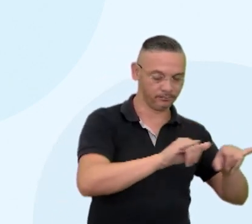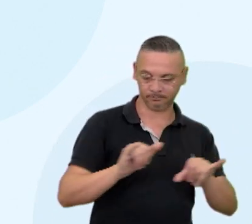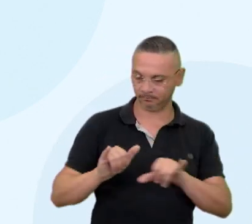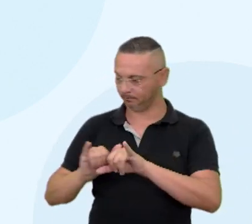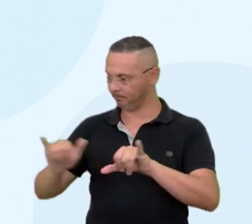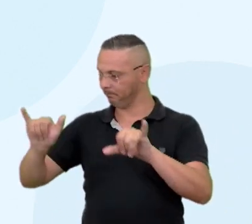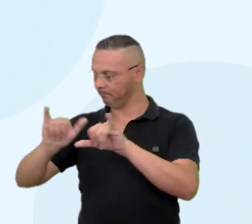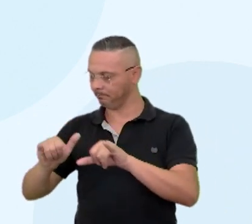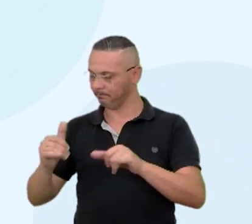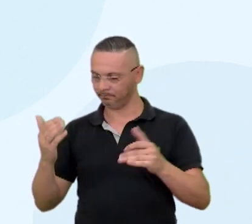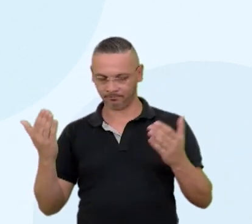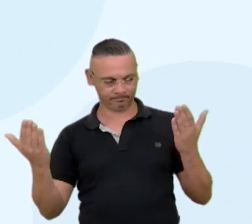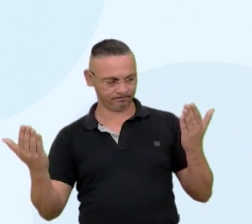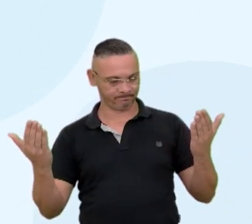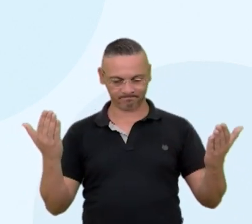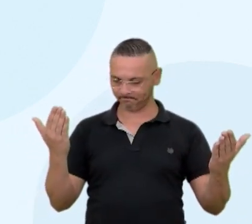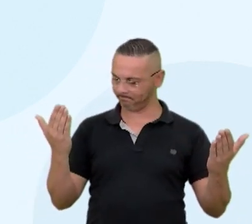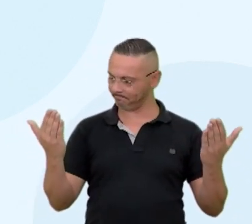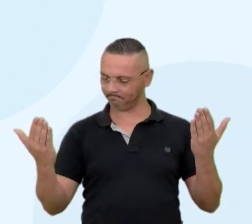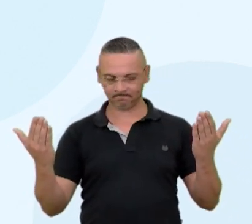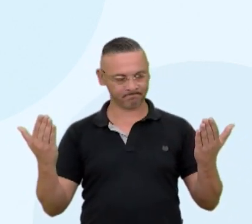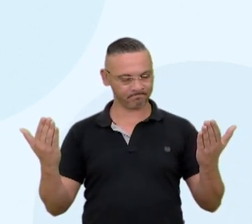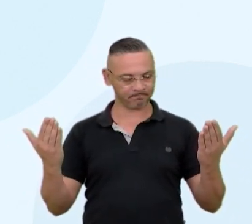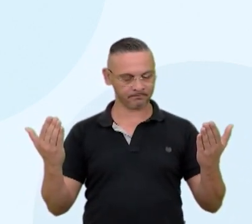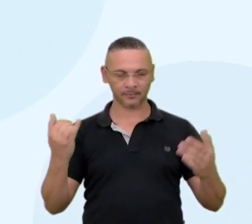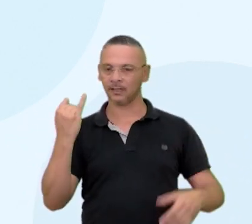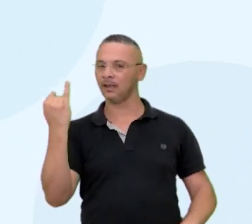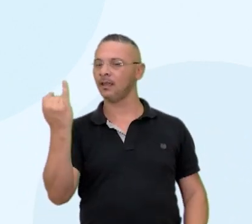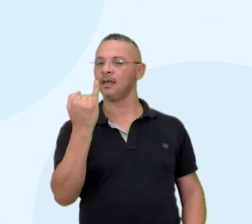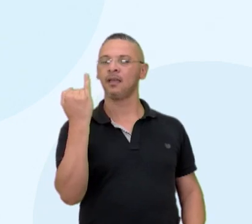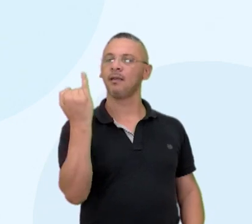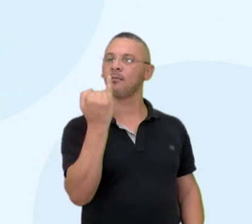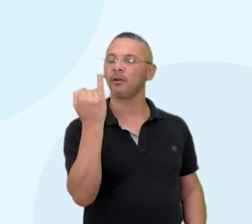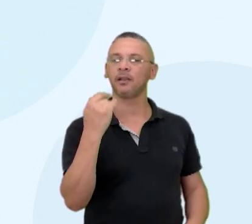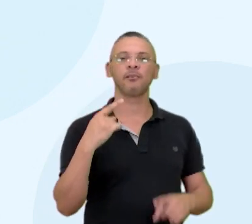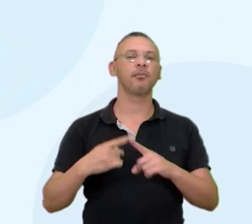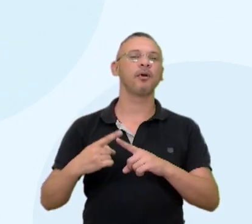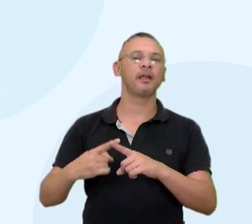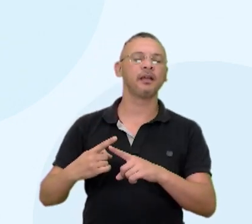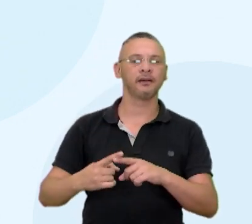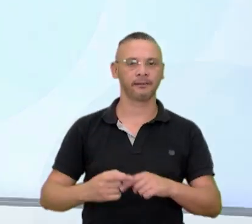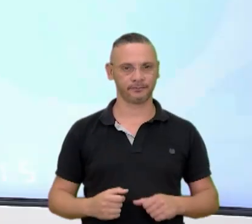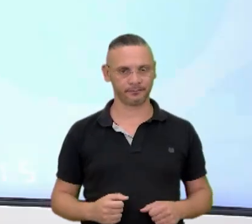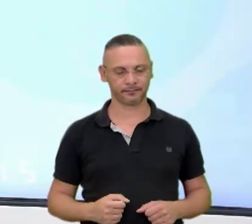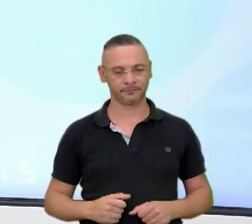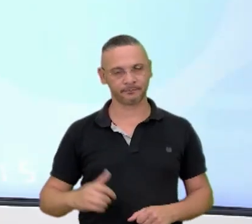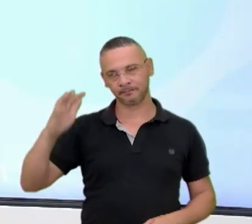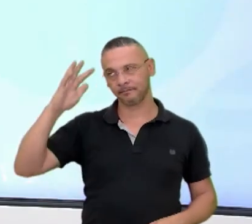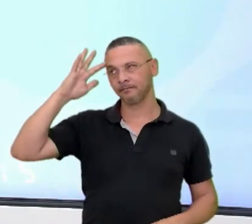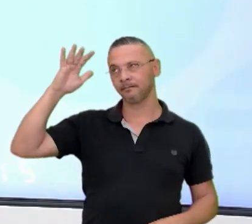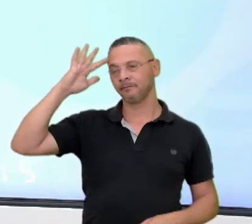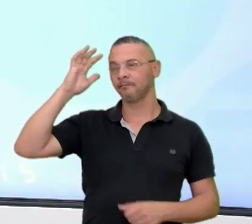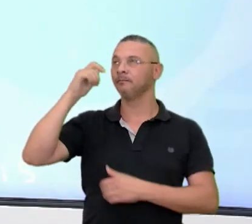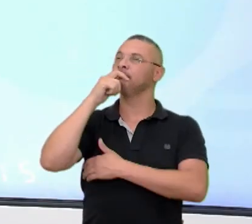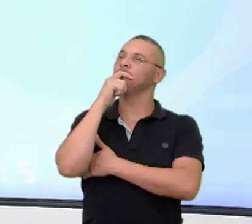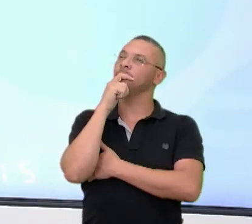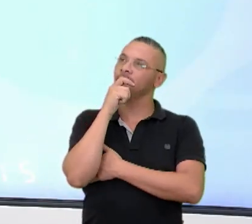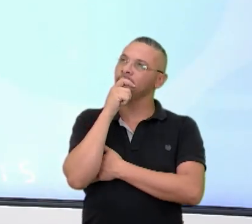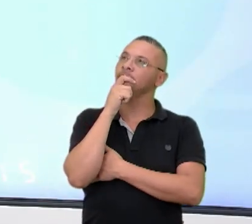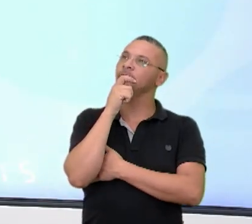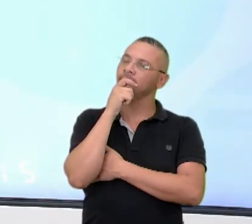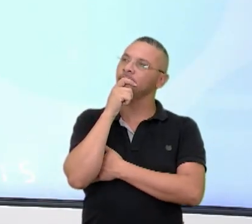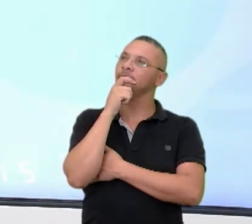falamos sobre os recursos digitais e não digitais, ou seja, desde o mural da escola até um mural online, Padlet, por exemplo. Notícias do mundo,